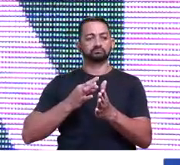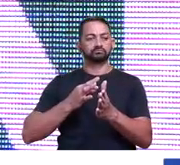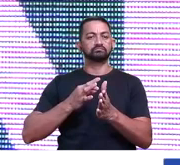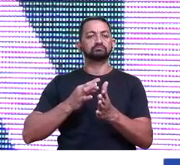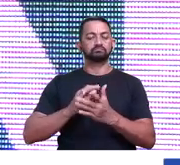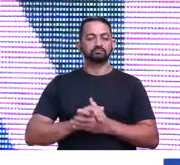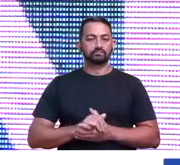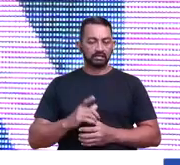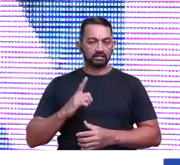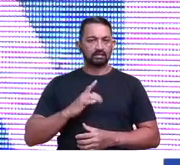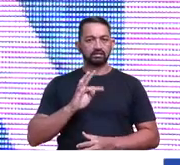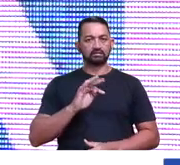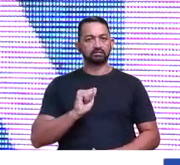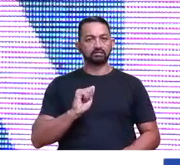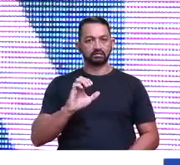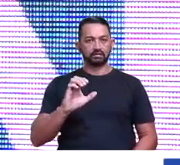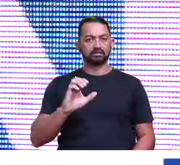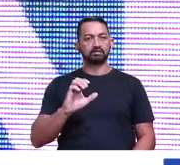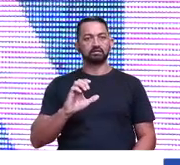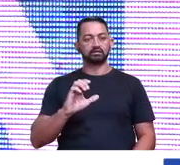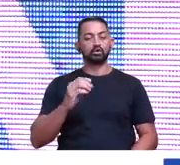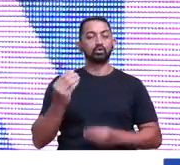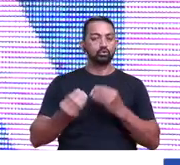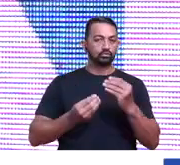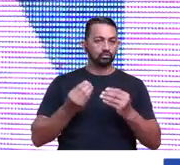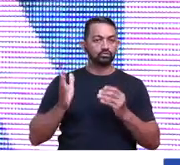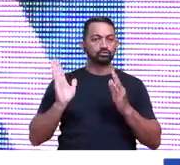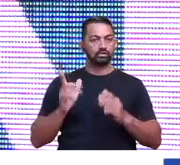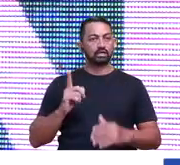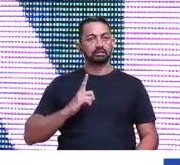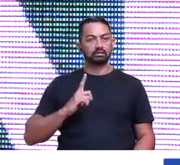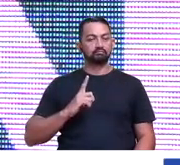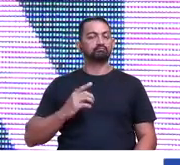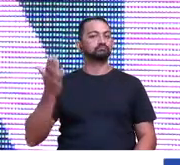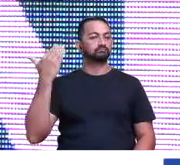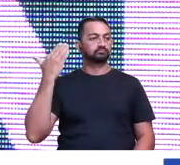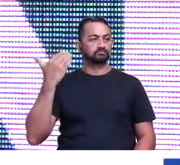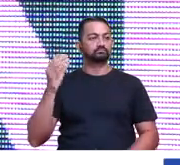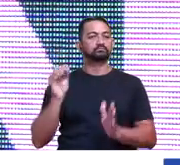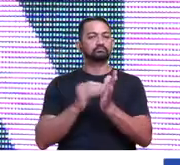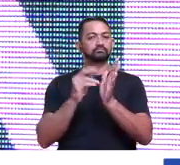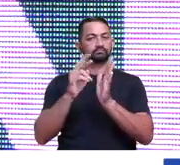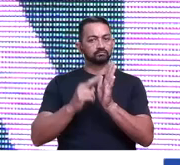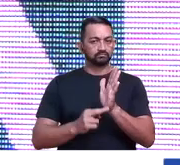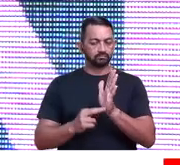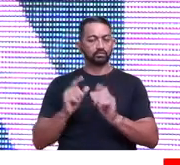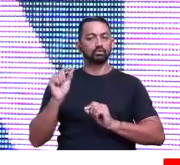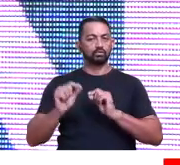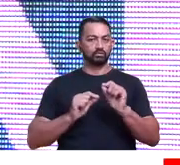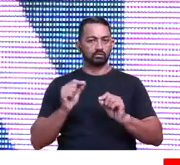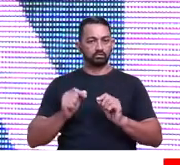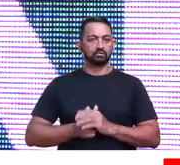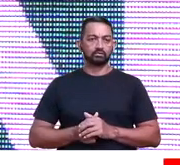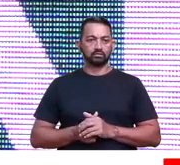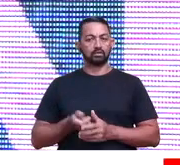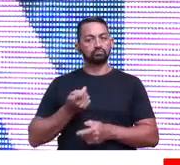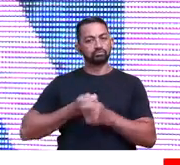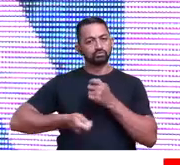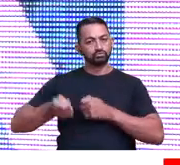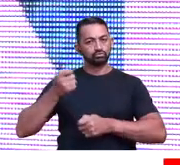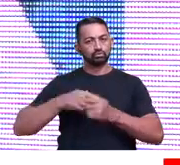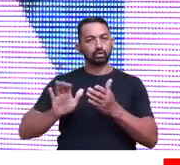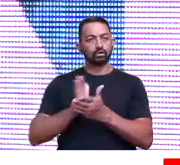né, o TAC, termo de ajuste de conduta, porque havia também irregularidades em relação, por exemplo,